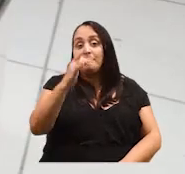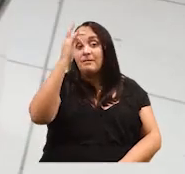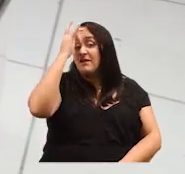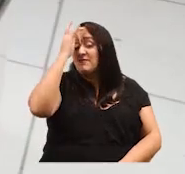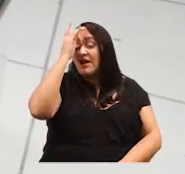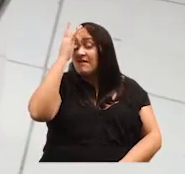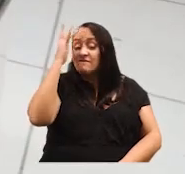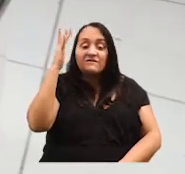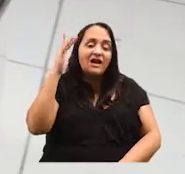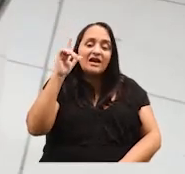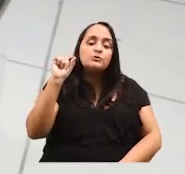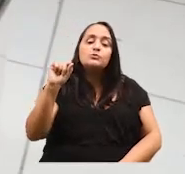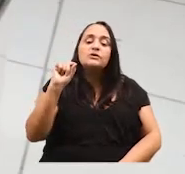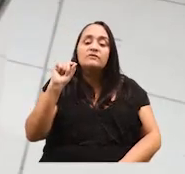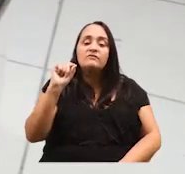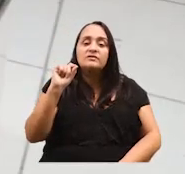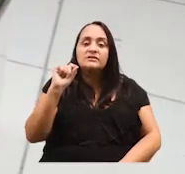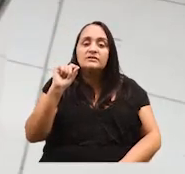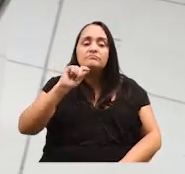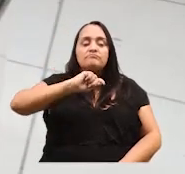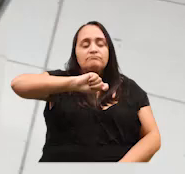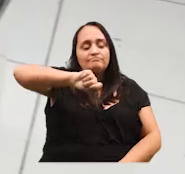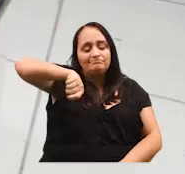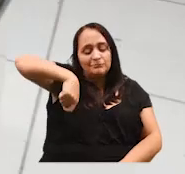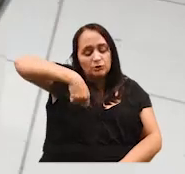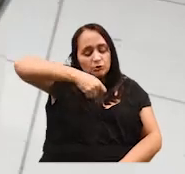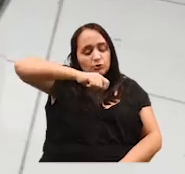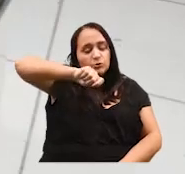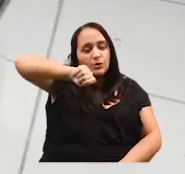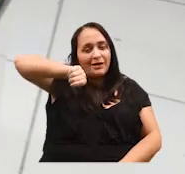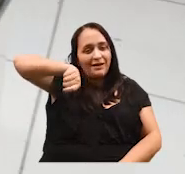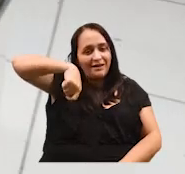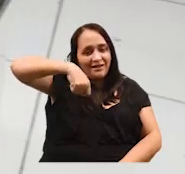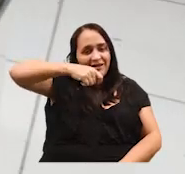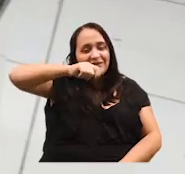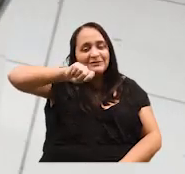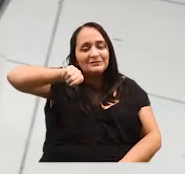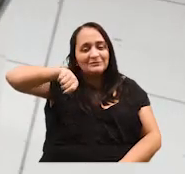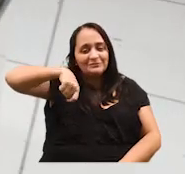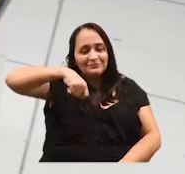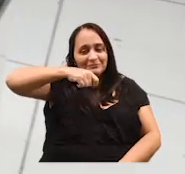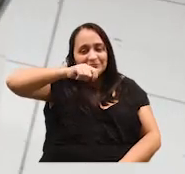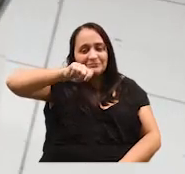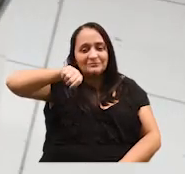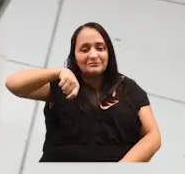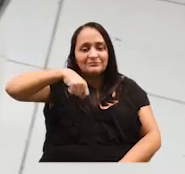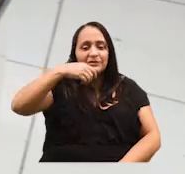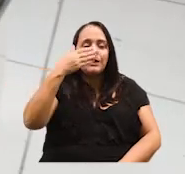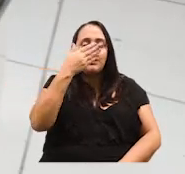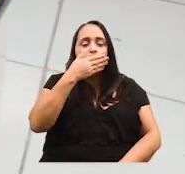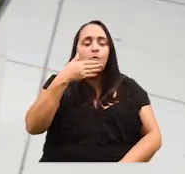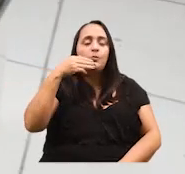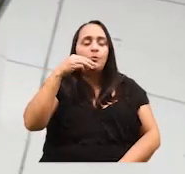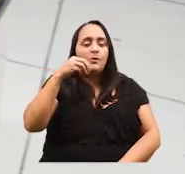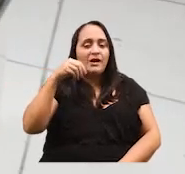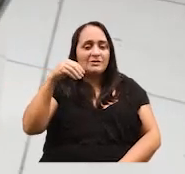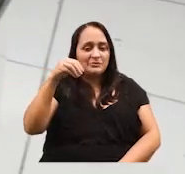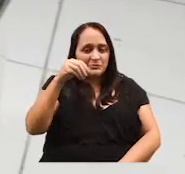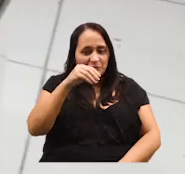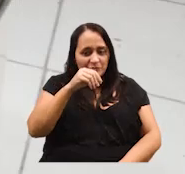hora de cozinhar, o que é que eu vou fazer? Eu já começo misturando o açúcar com o coco, tá?